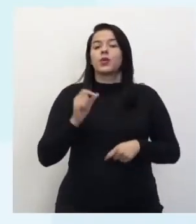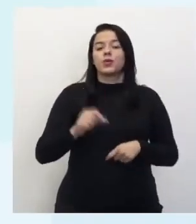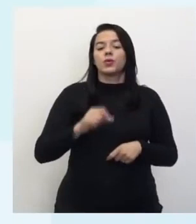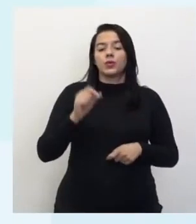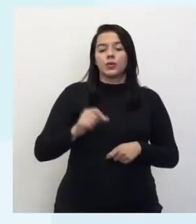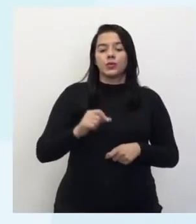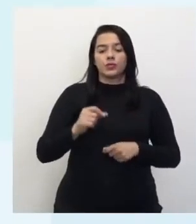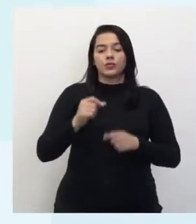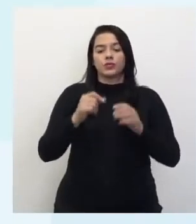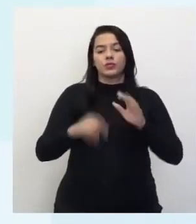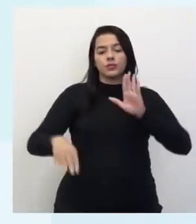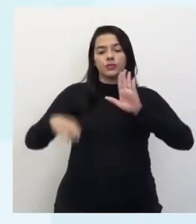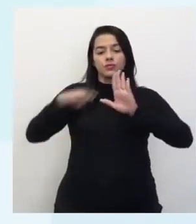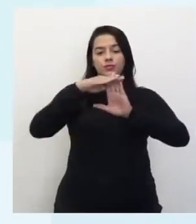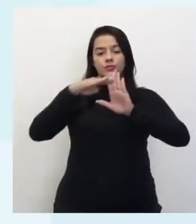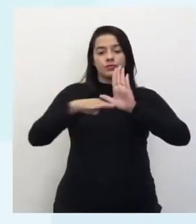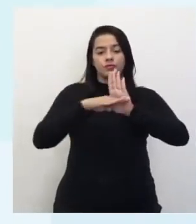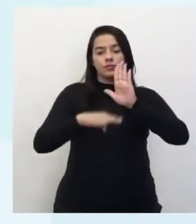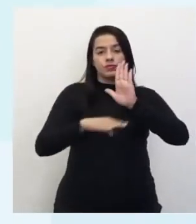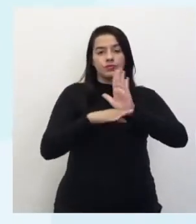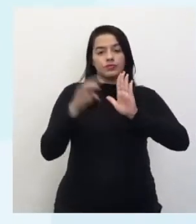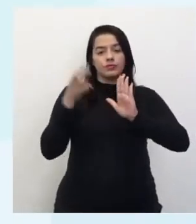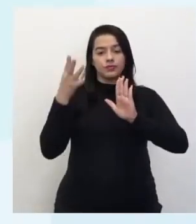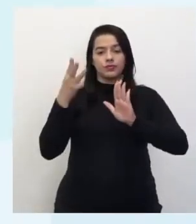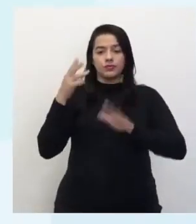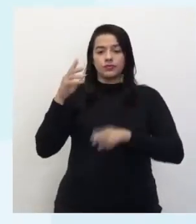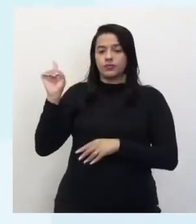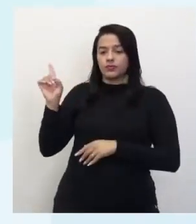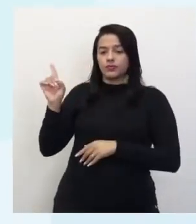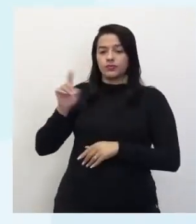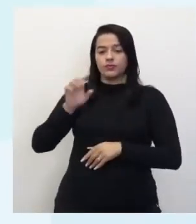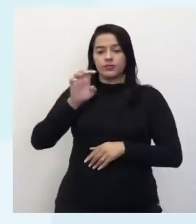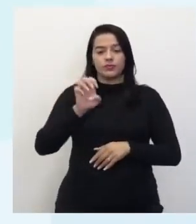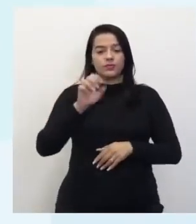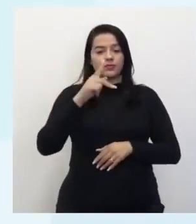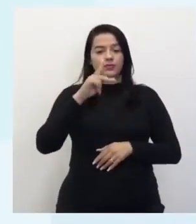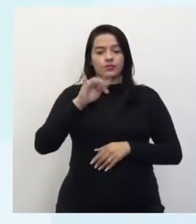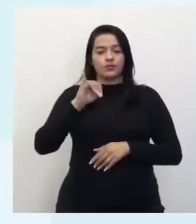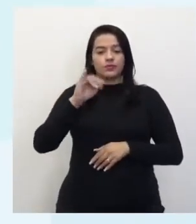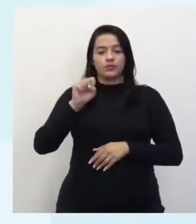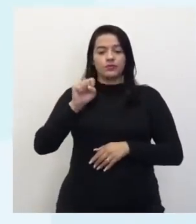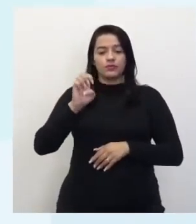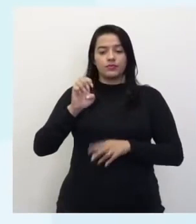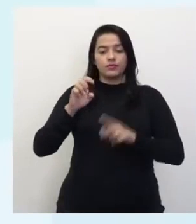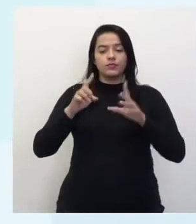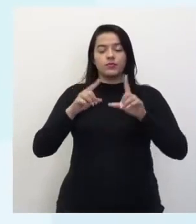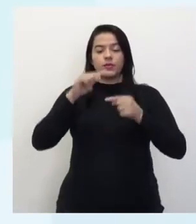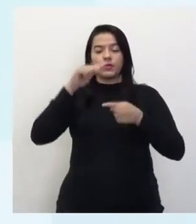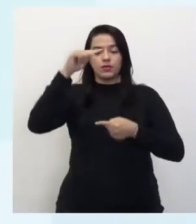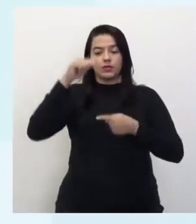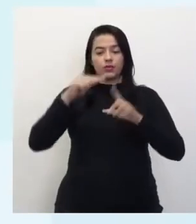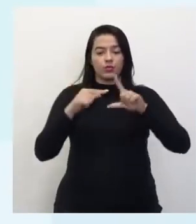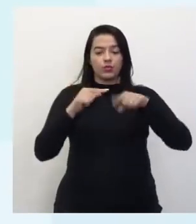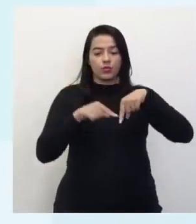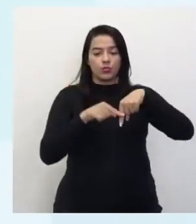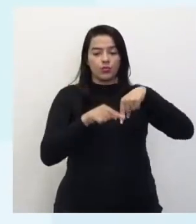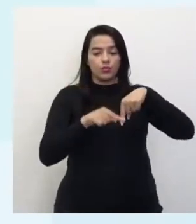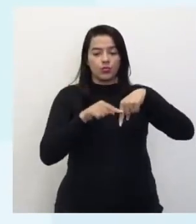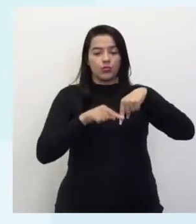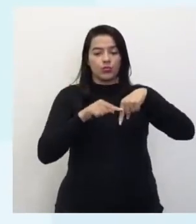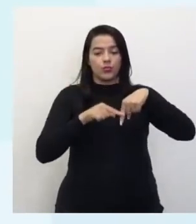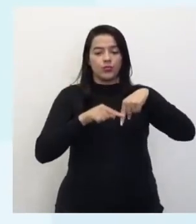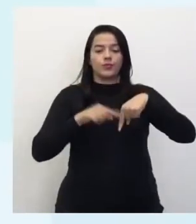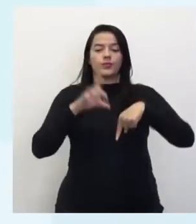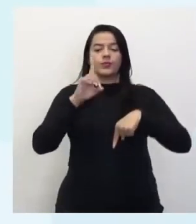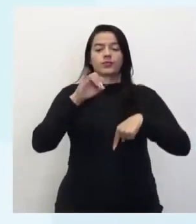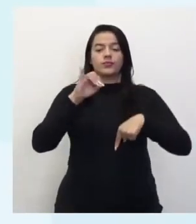a epífise, a diáfise, né? E do outro lado ele tem a epífise de novo. No meio, ele tem